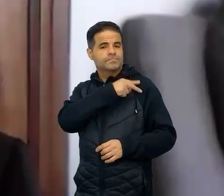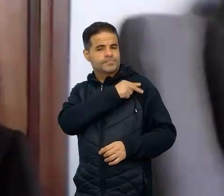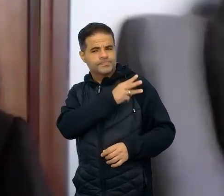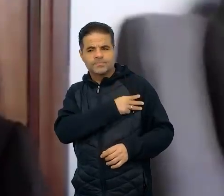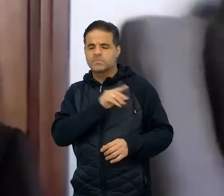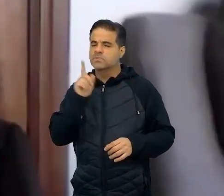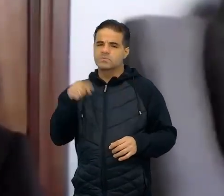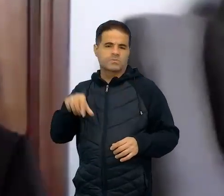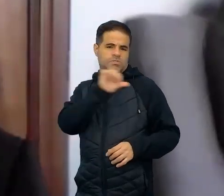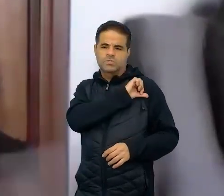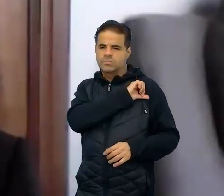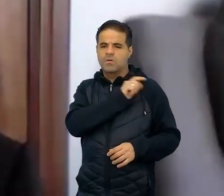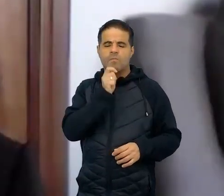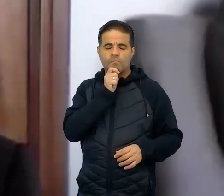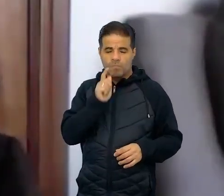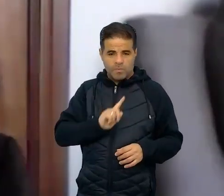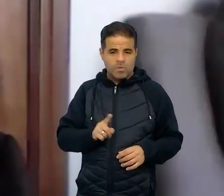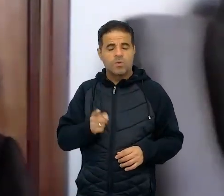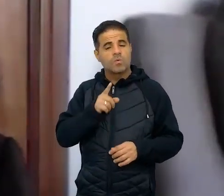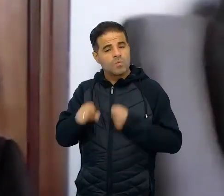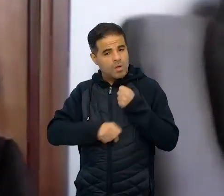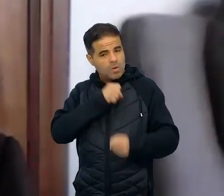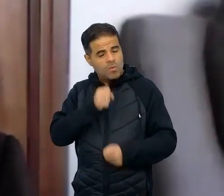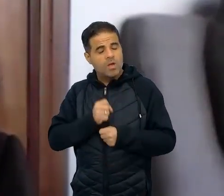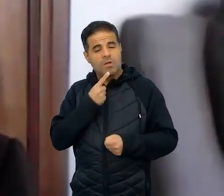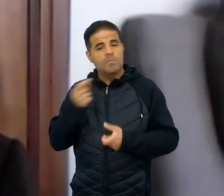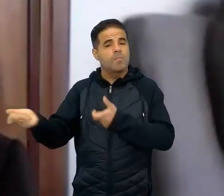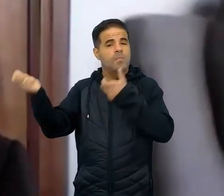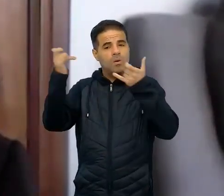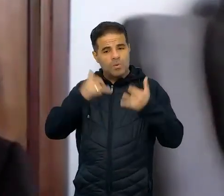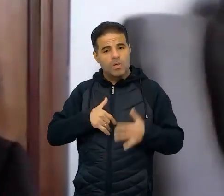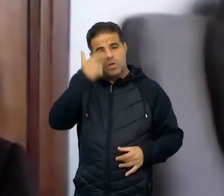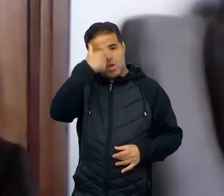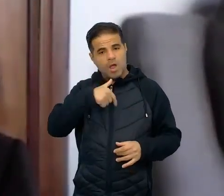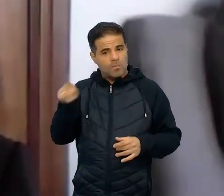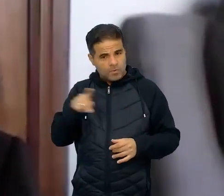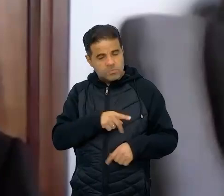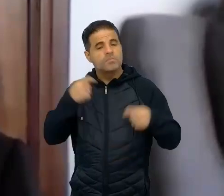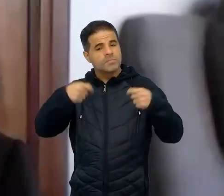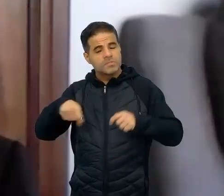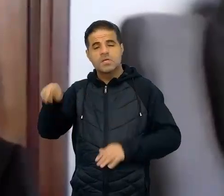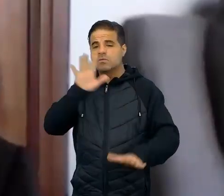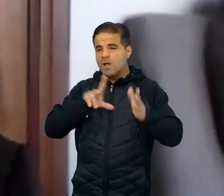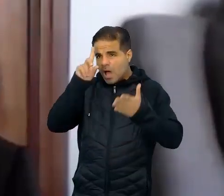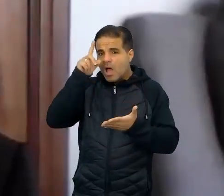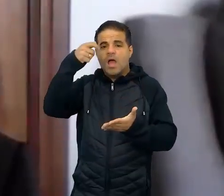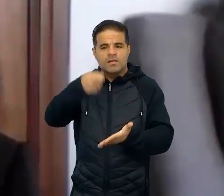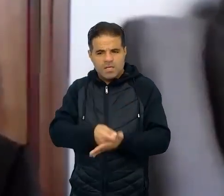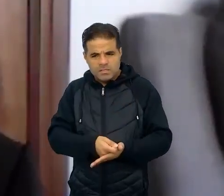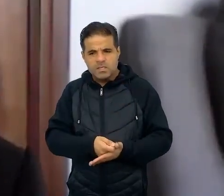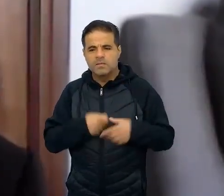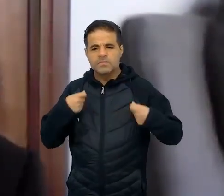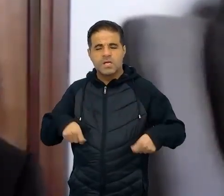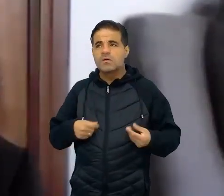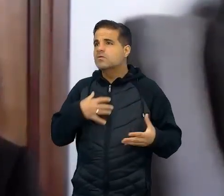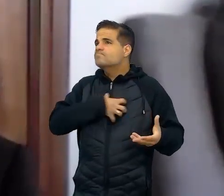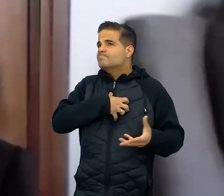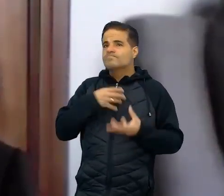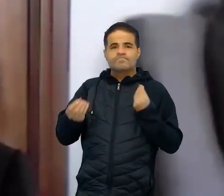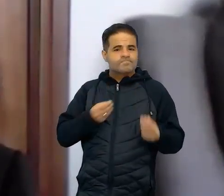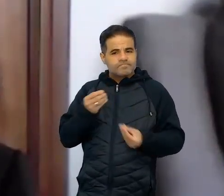ou no nono ano, que é o ano que nós estamos falando. Então, eu, professor, preciso tomar decisões, né, de que